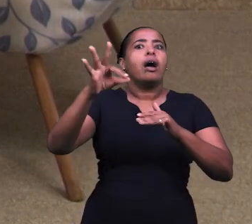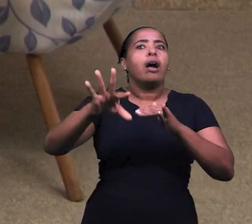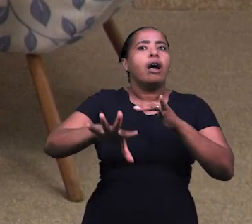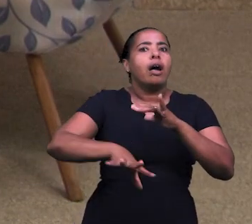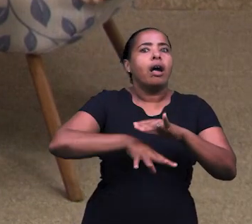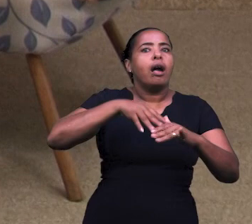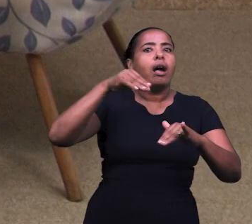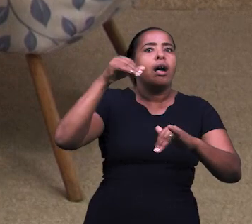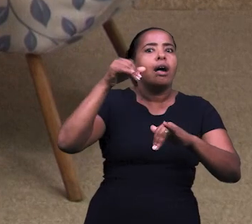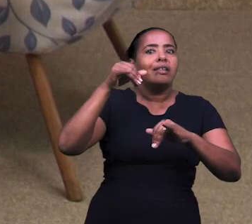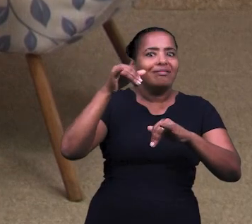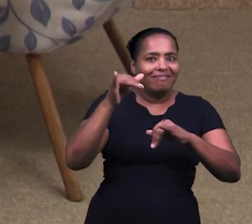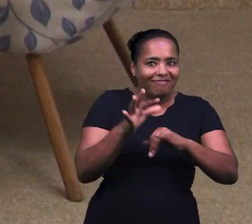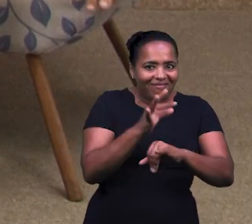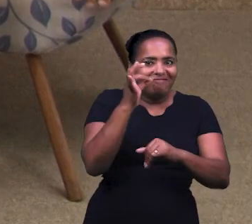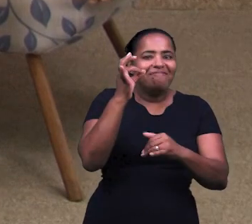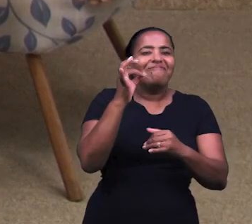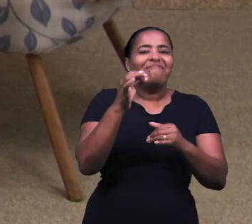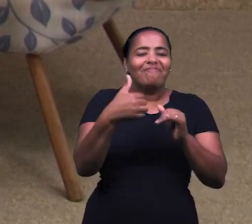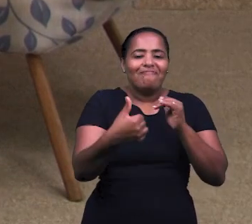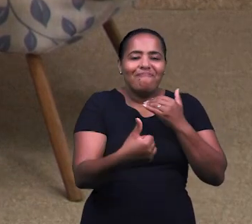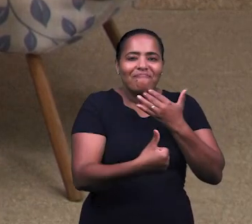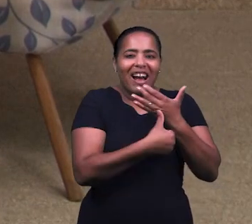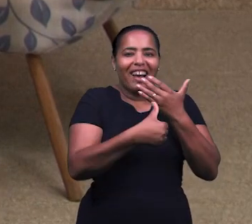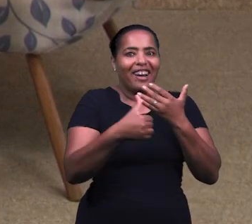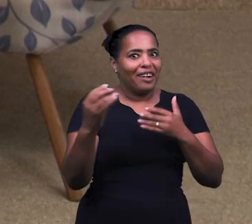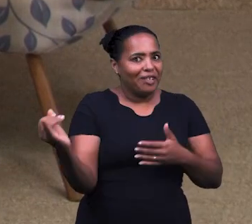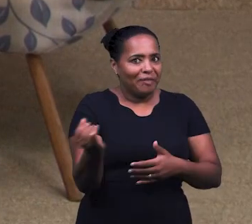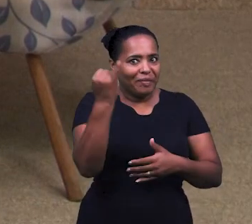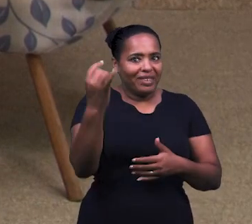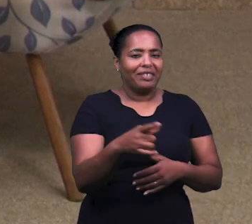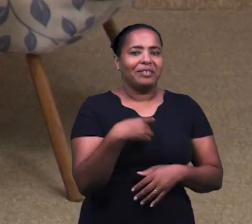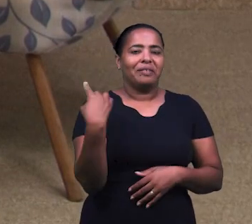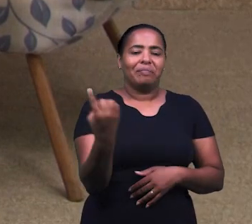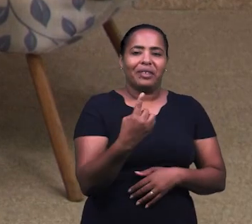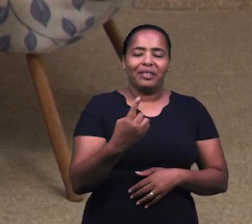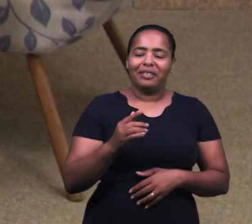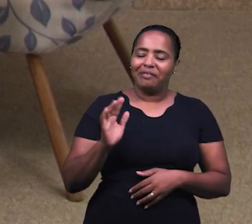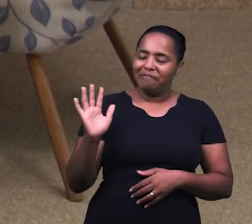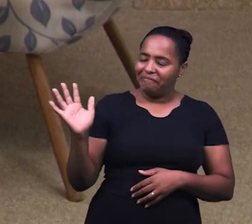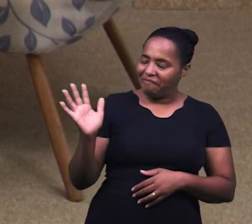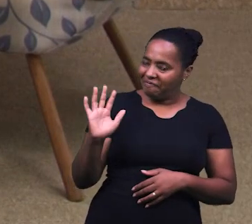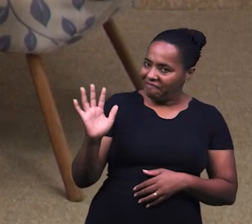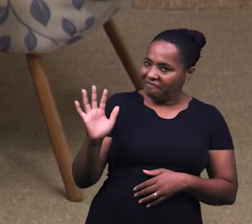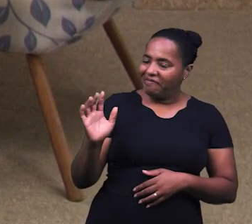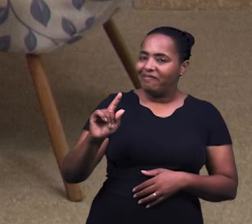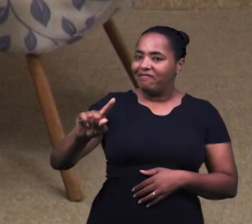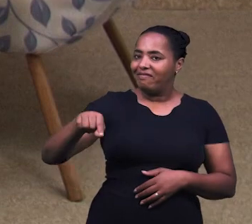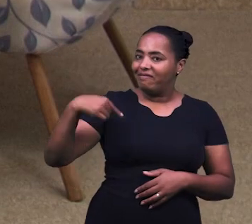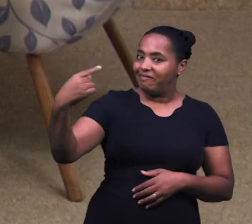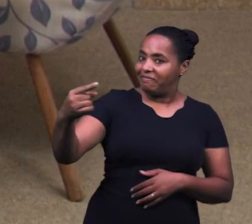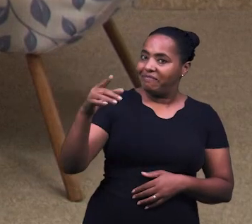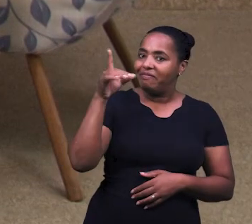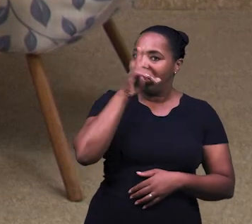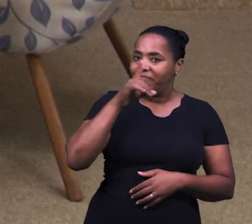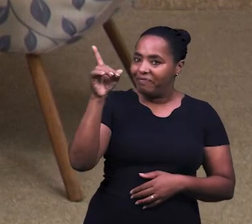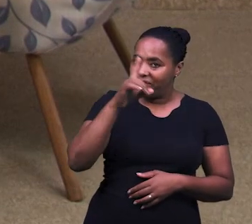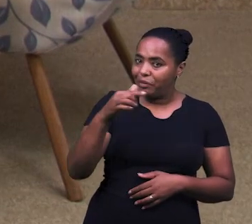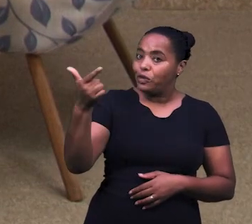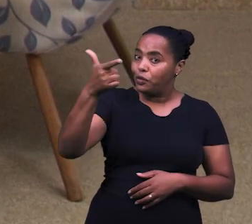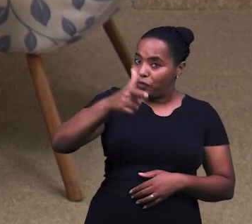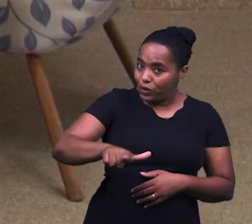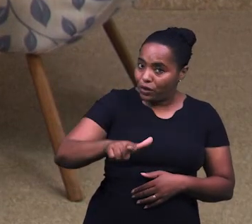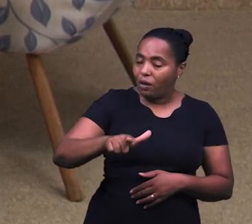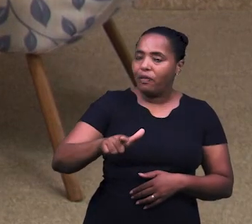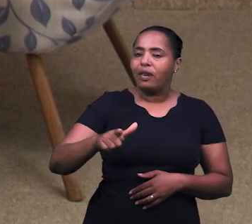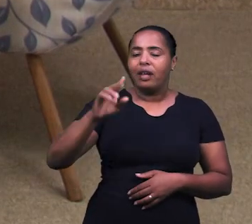dê o seu like, deixe o seu comentário. Para nós é muito importante. Nos despedimos de todos os irmãos. No próximo domingo temos